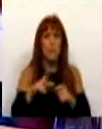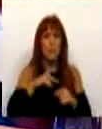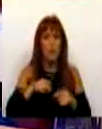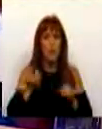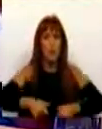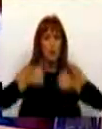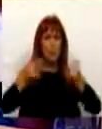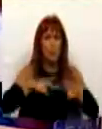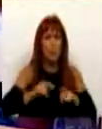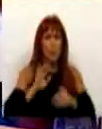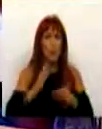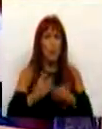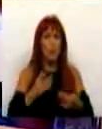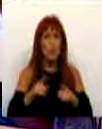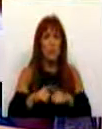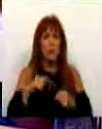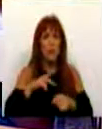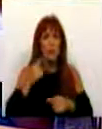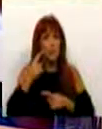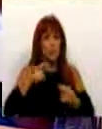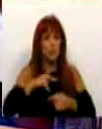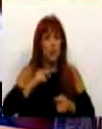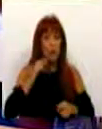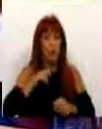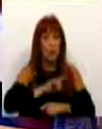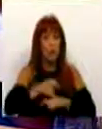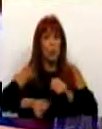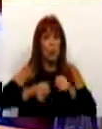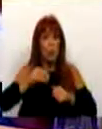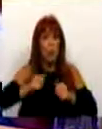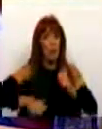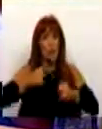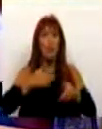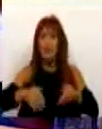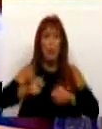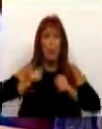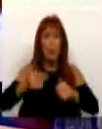Melhor Portugal. O último foi Afirmar Portugal, Melhor Poder Local. Julgo que estamos todos no bom caminho. Bem-ajam. Obrigado.